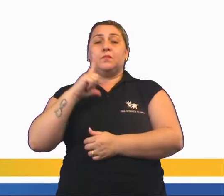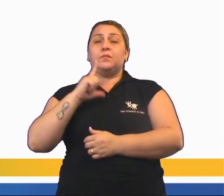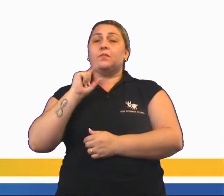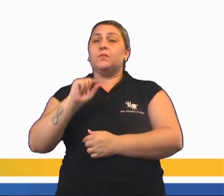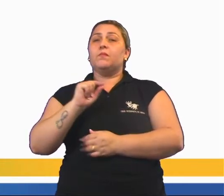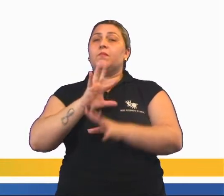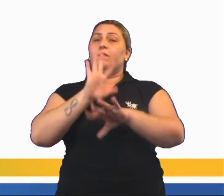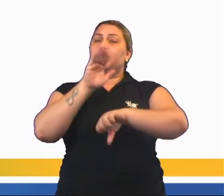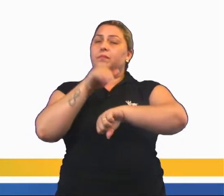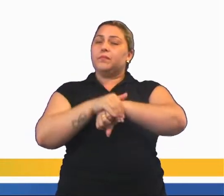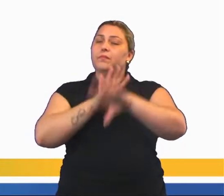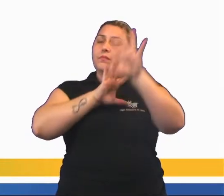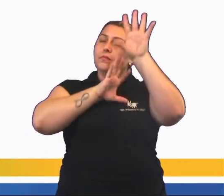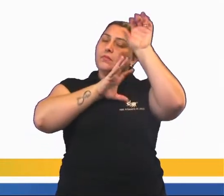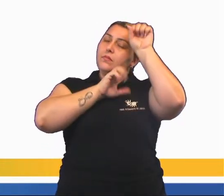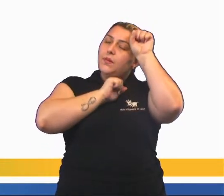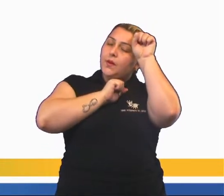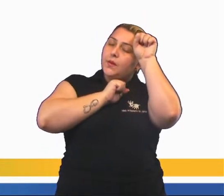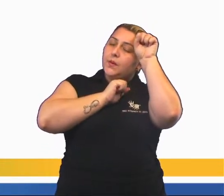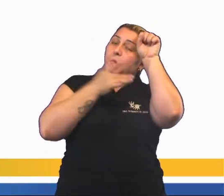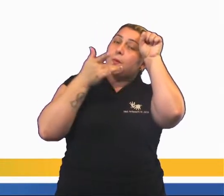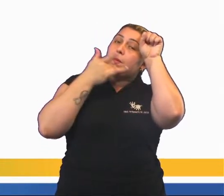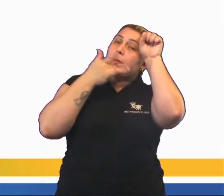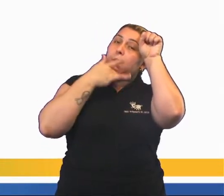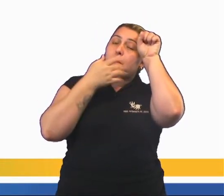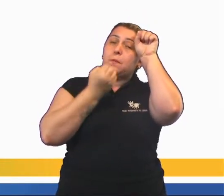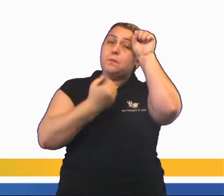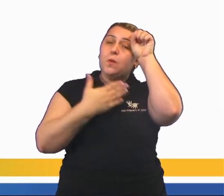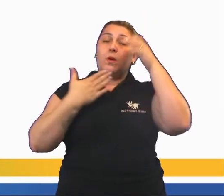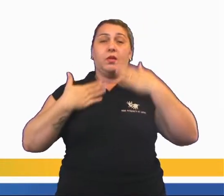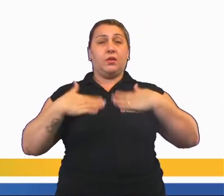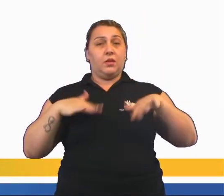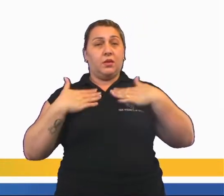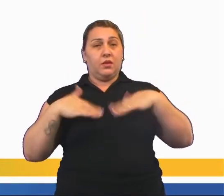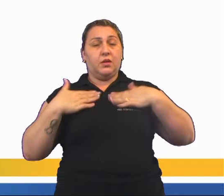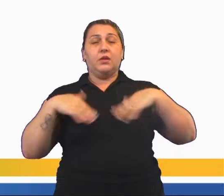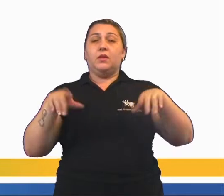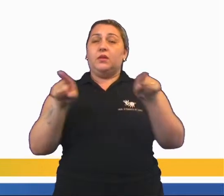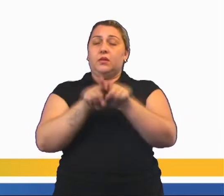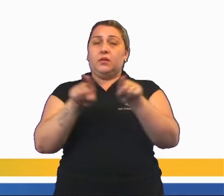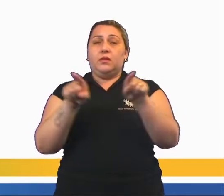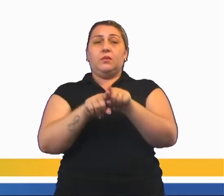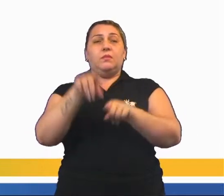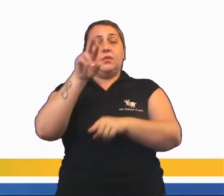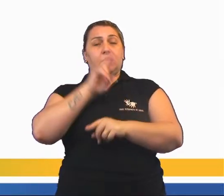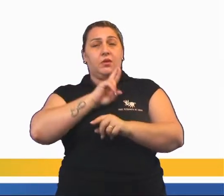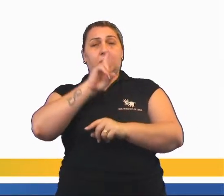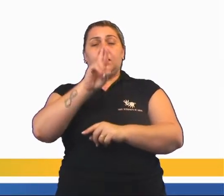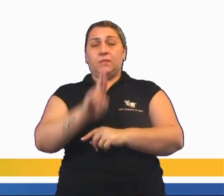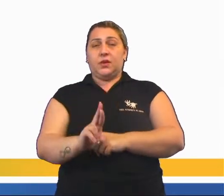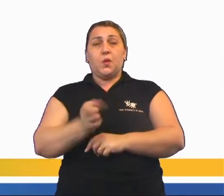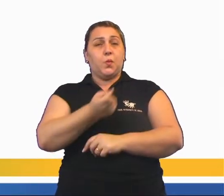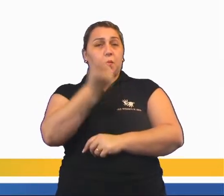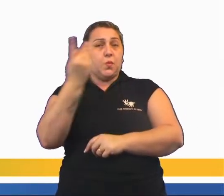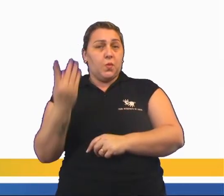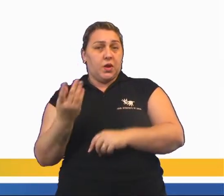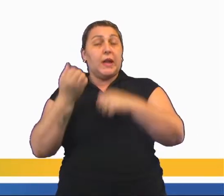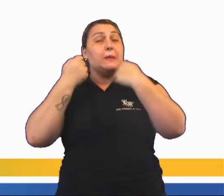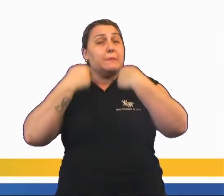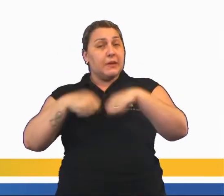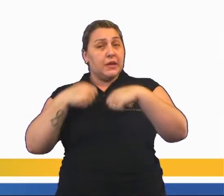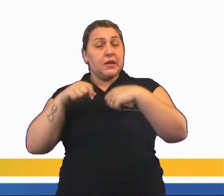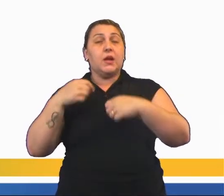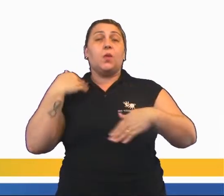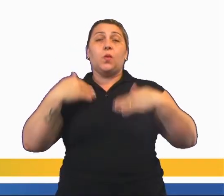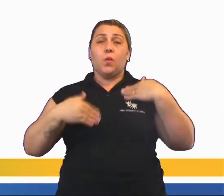né, uma noite de sono boa, tranquila, tá certo? E também respeitando a quantidade necessária que o